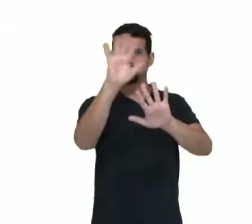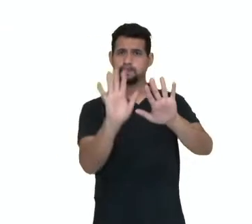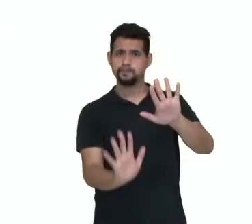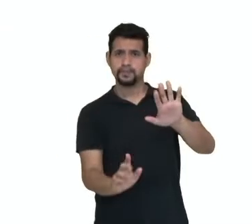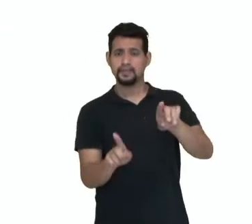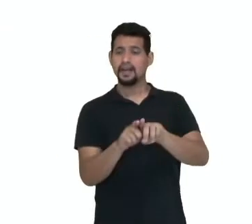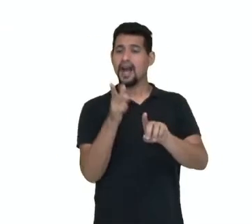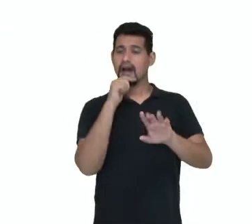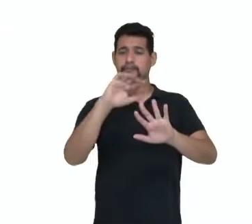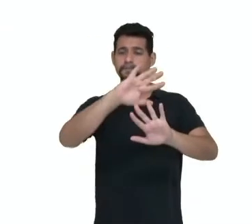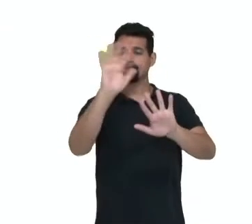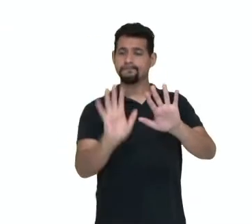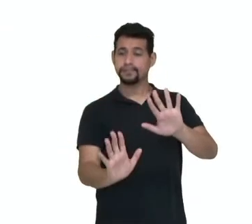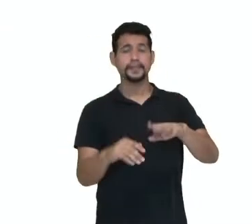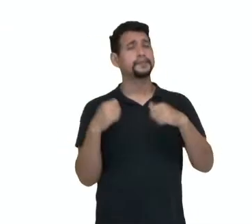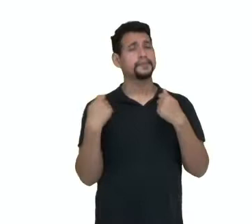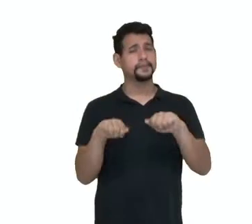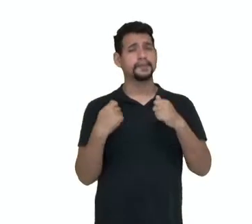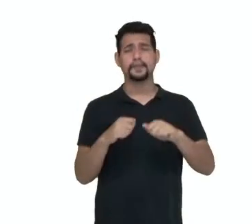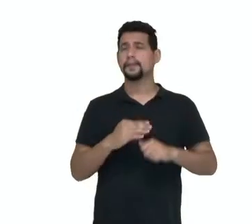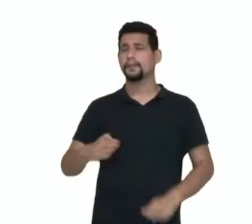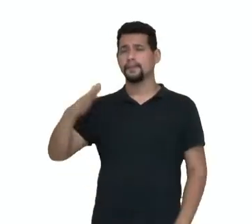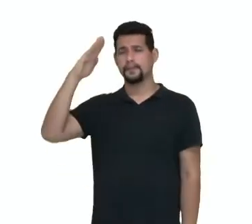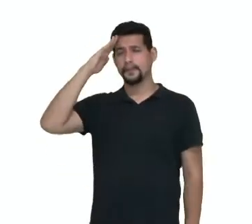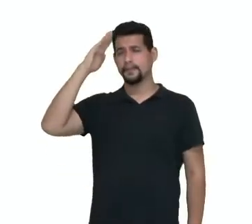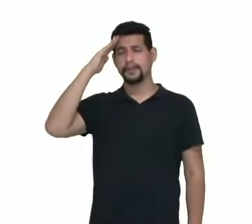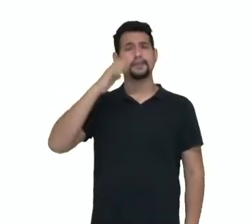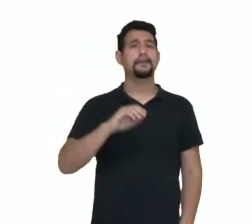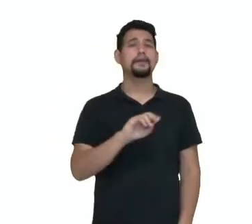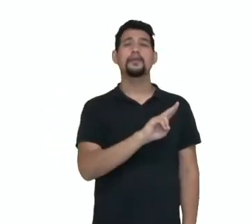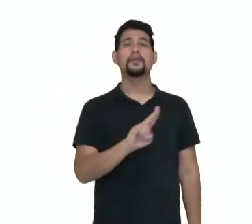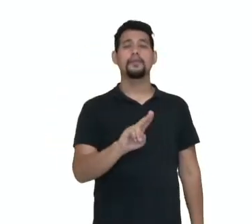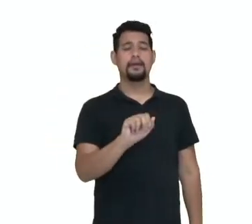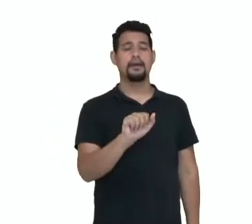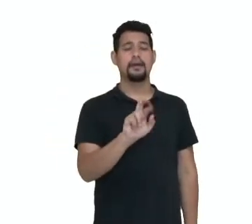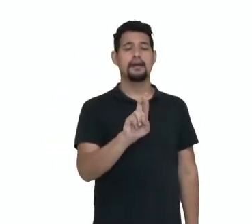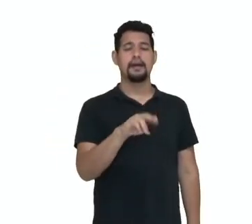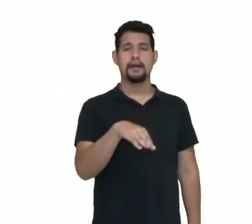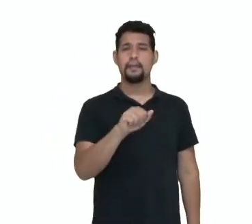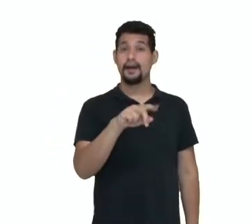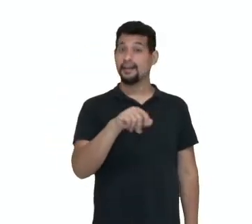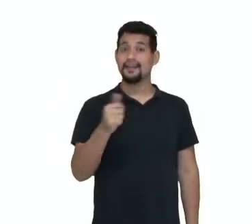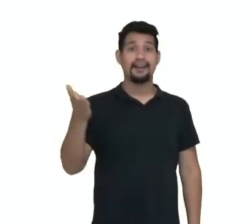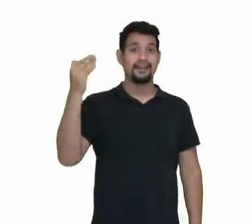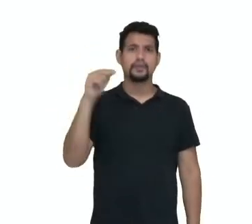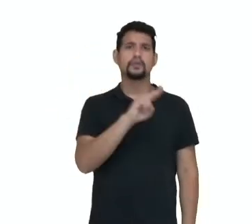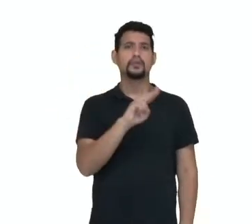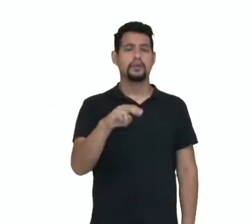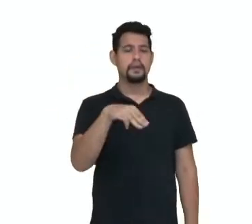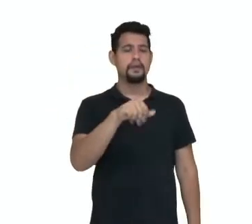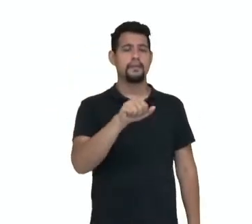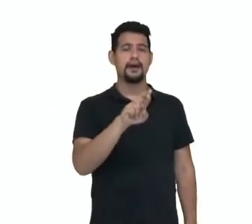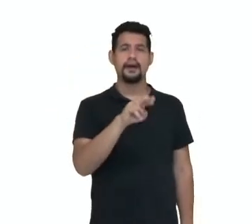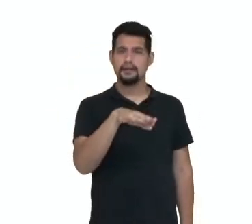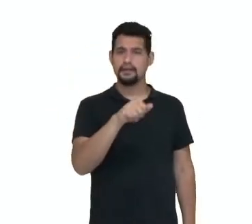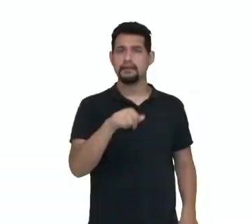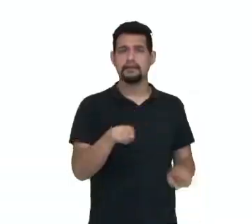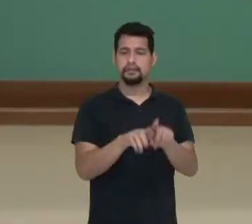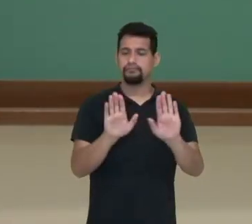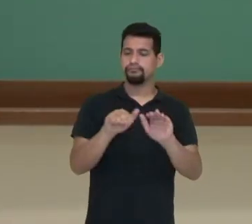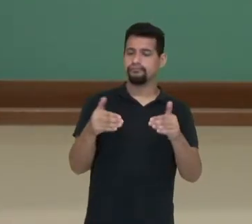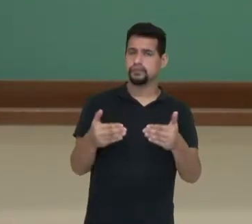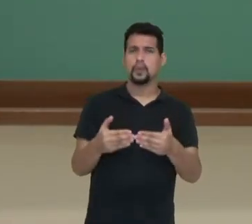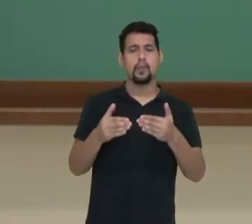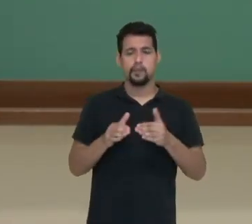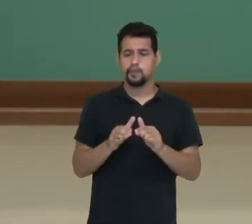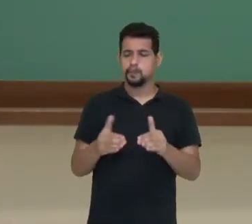era fundamental. A armada era justamente como eles chamavam a Marinha na época, o conjunto da força naval que o